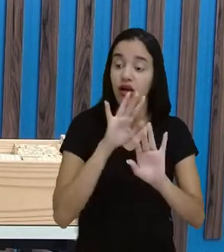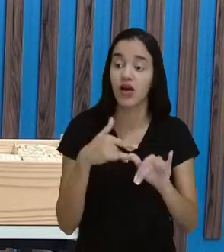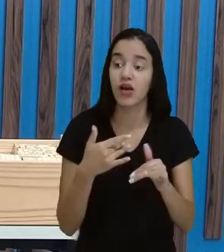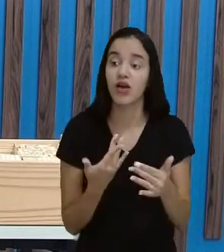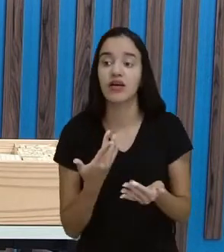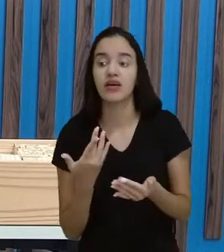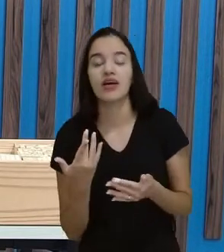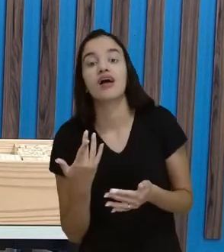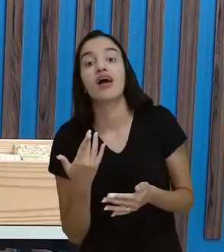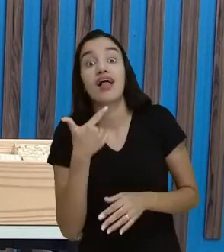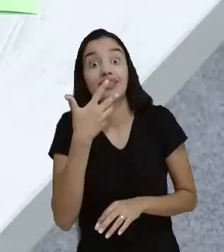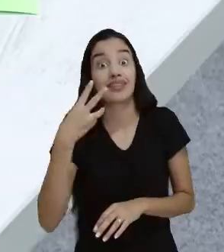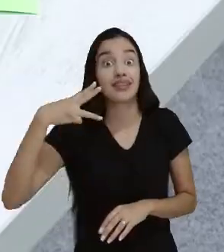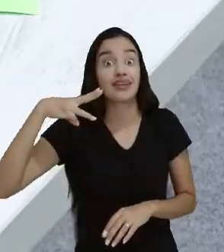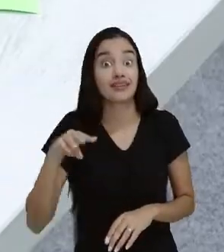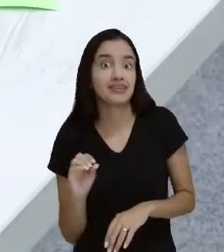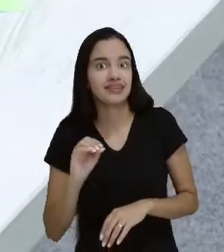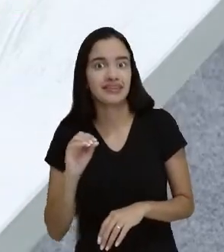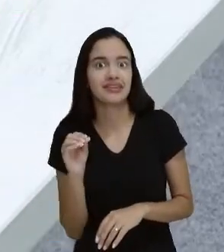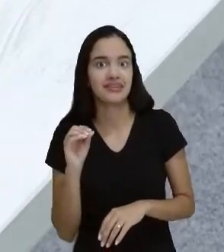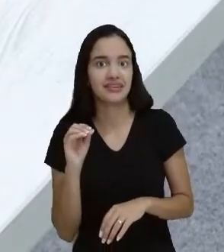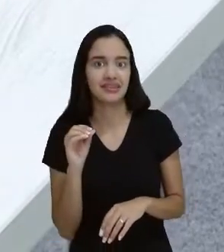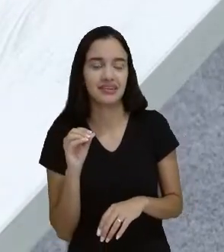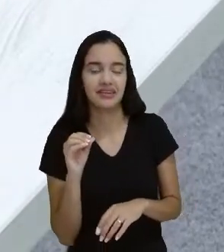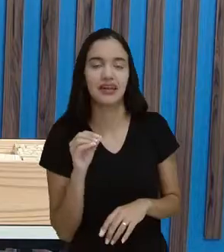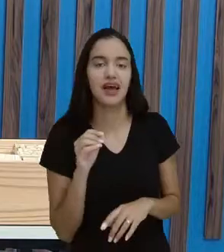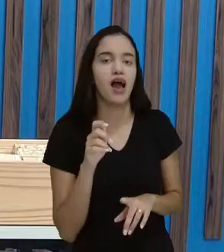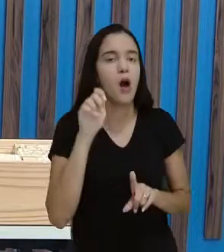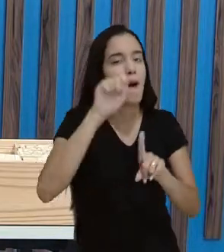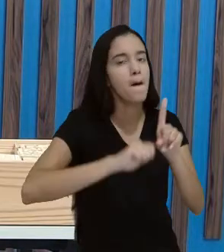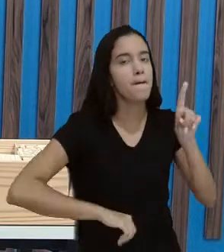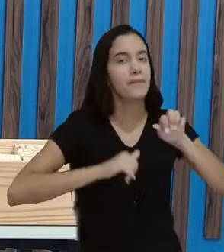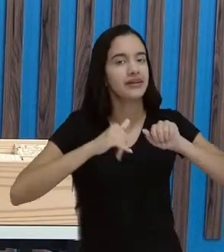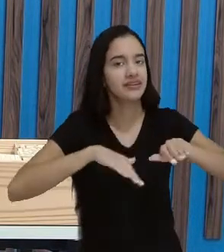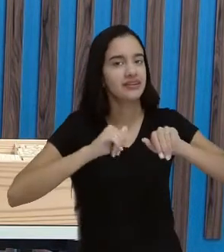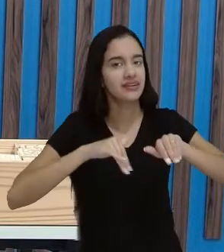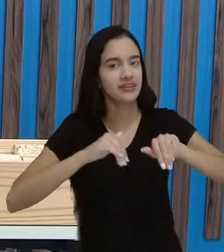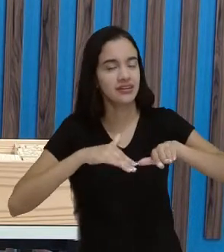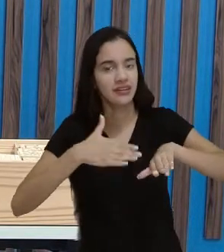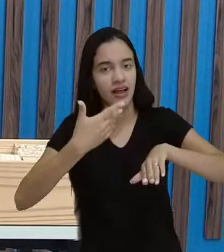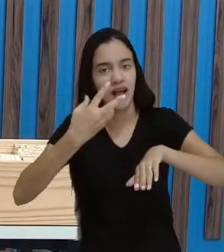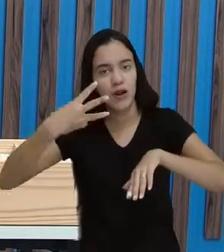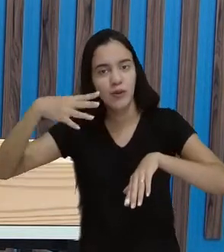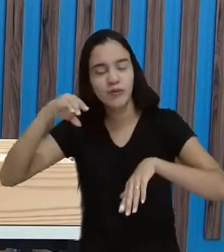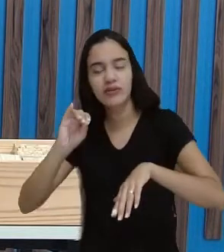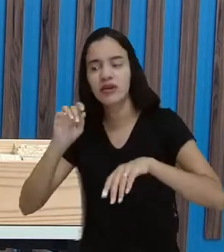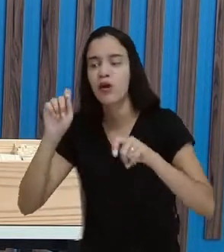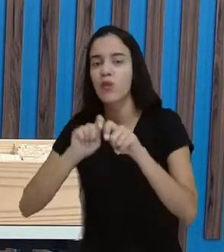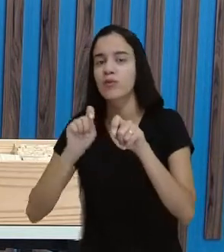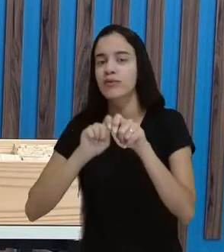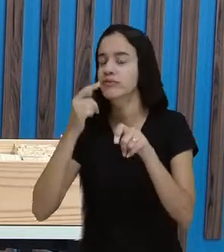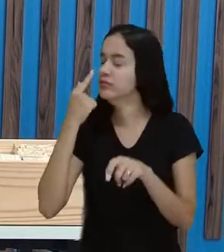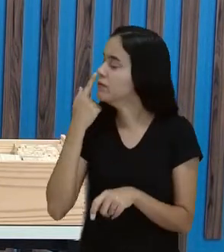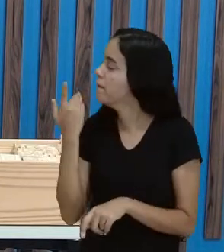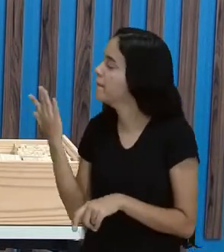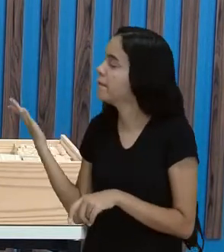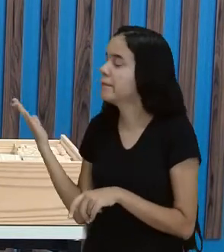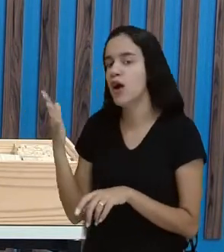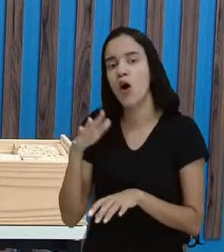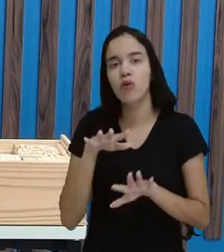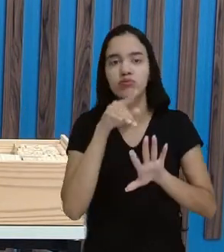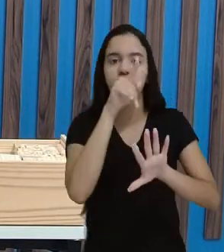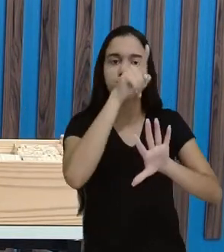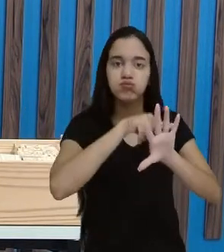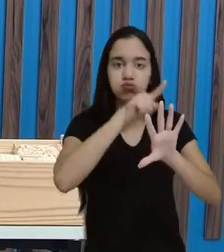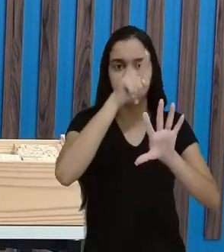até 30. Mês de setembro, tá certo? Então, eu fiz aqui um calendáriozinho